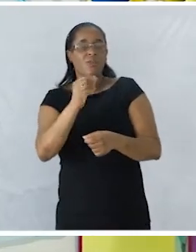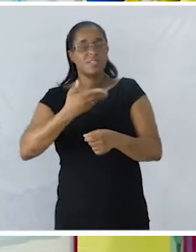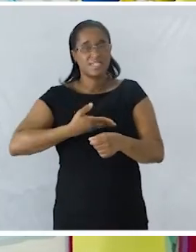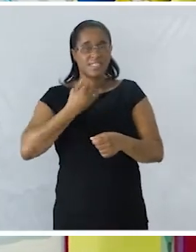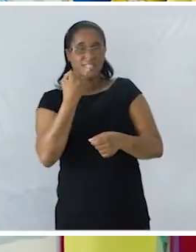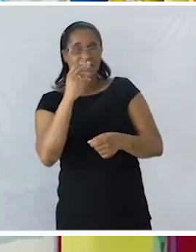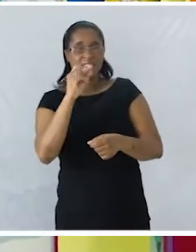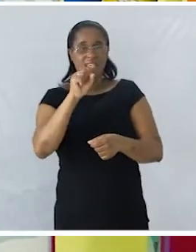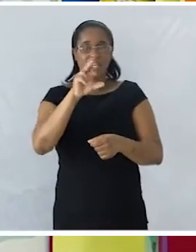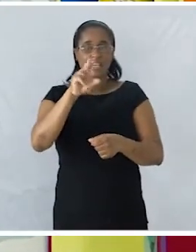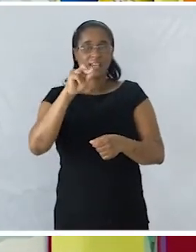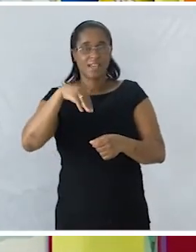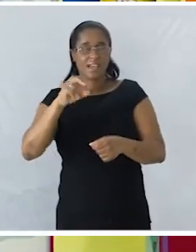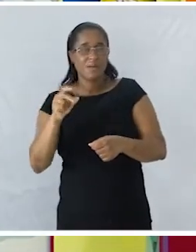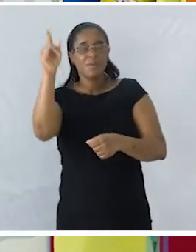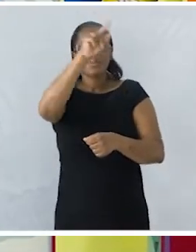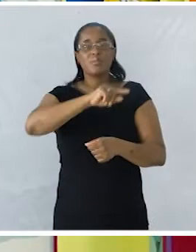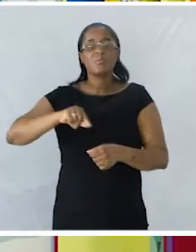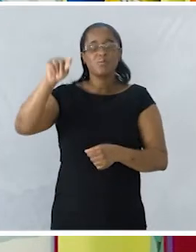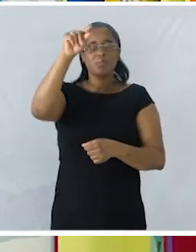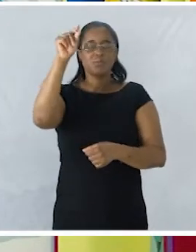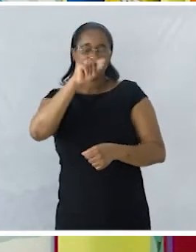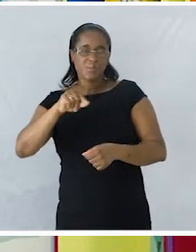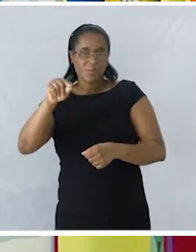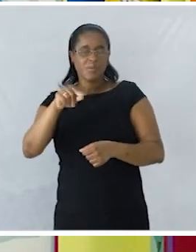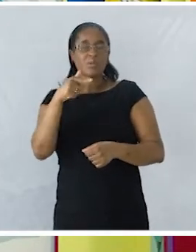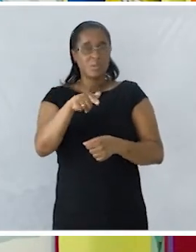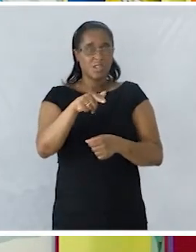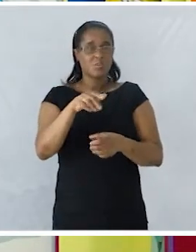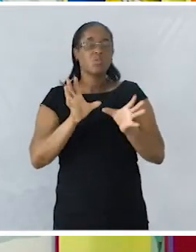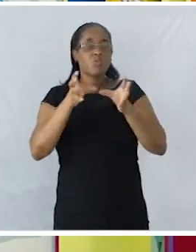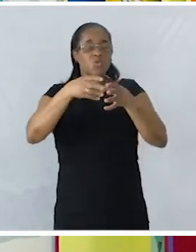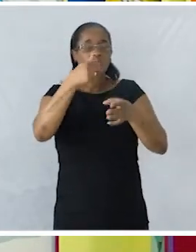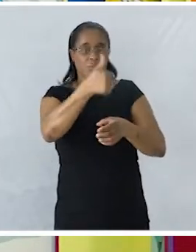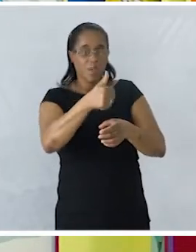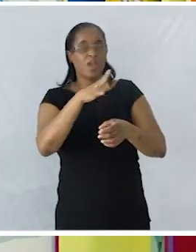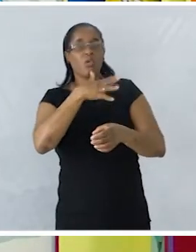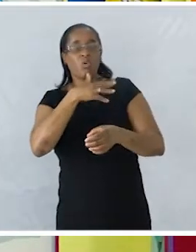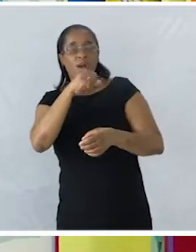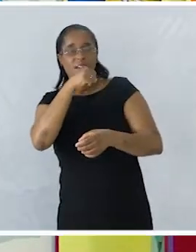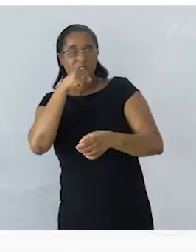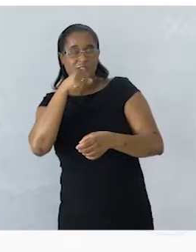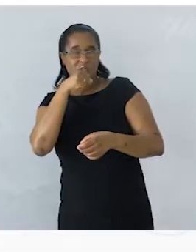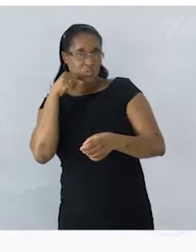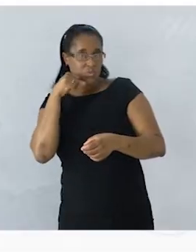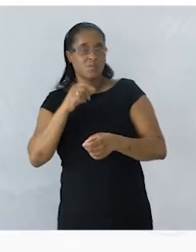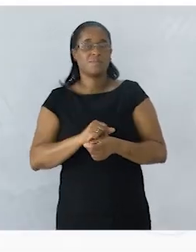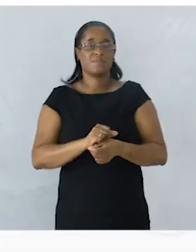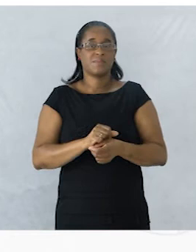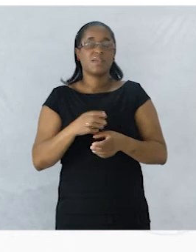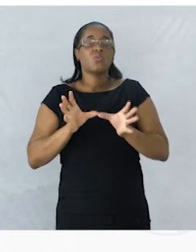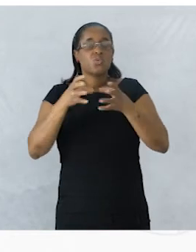o conjunto B, representa de cor azul, e o conjunto A, de